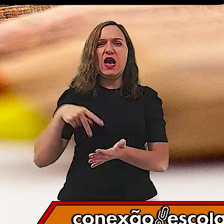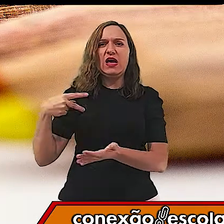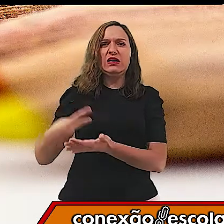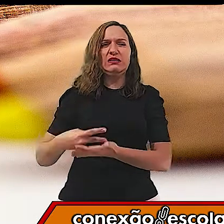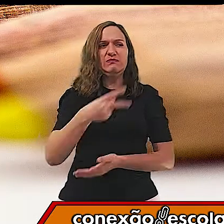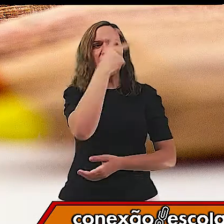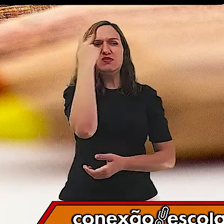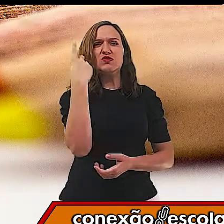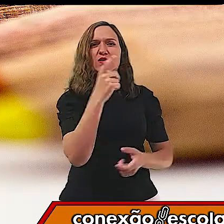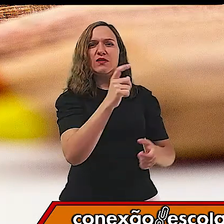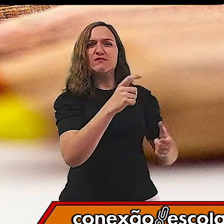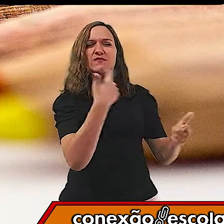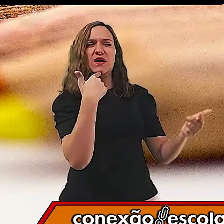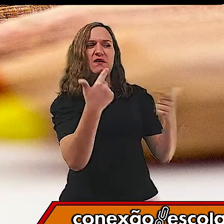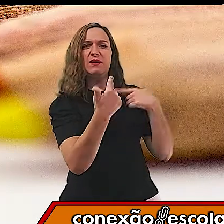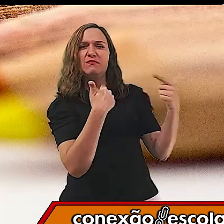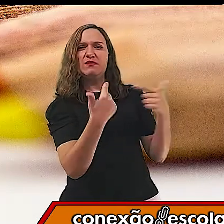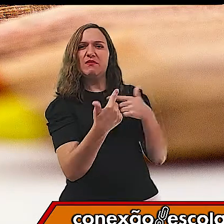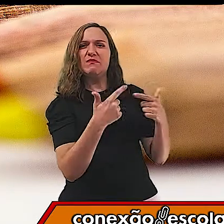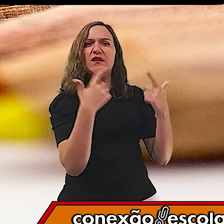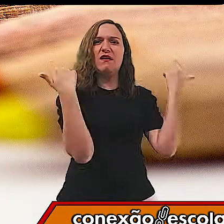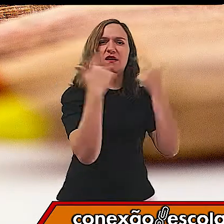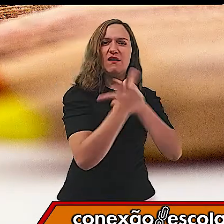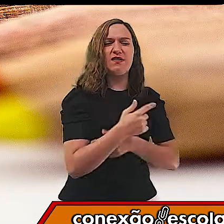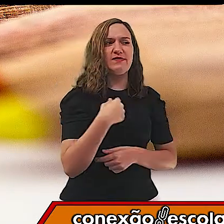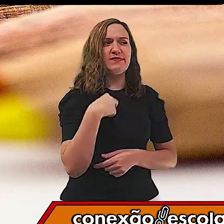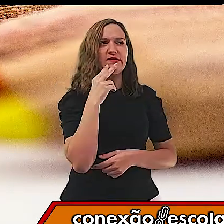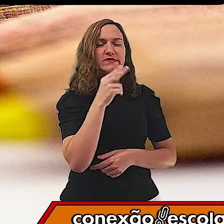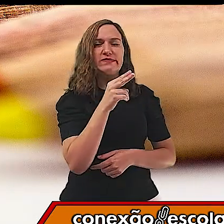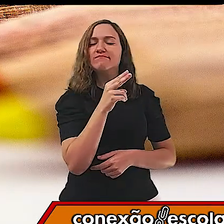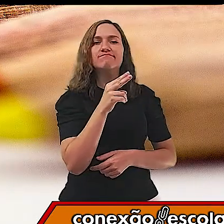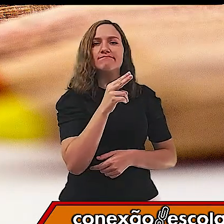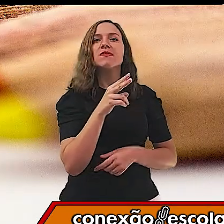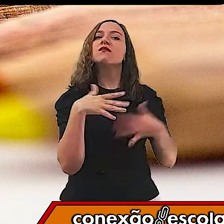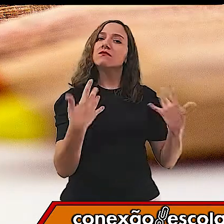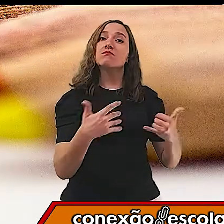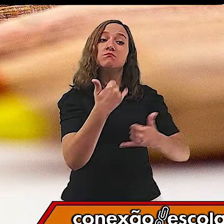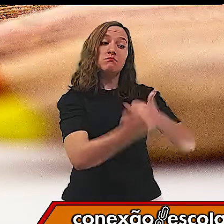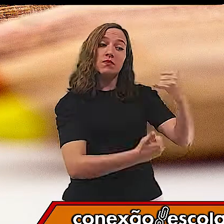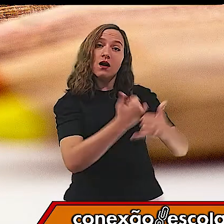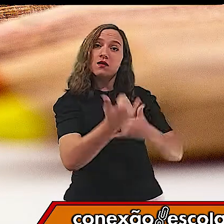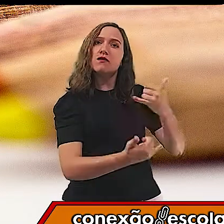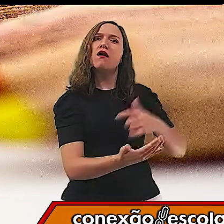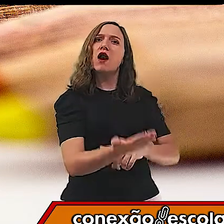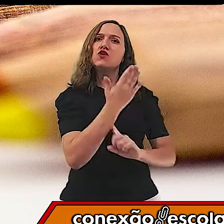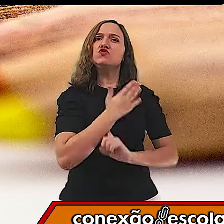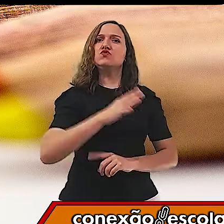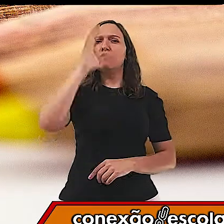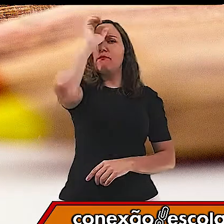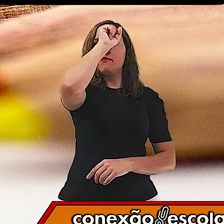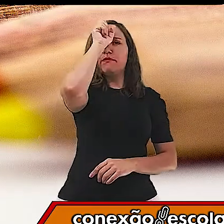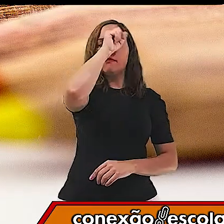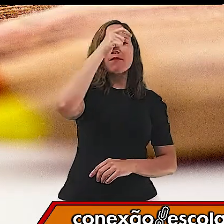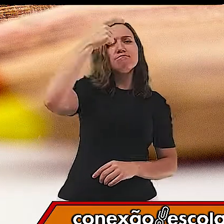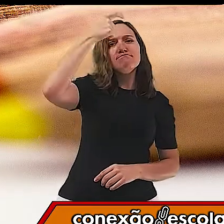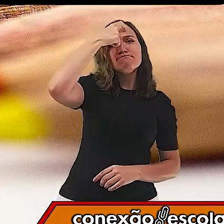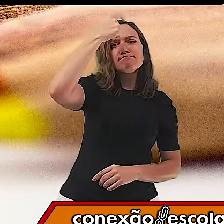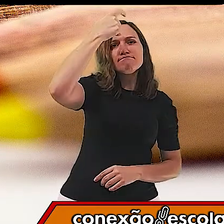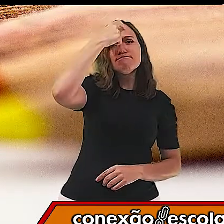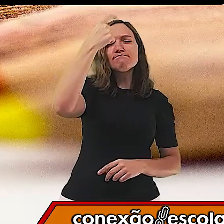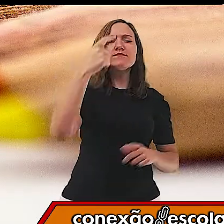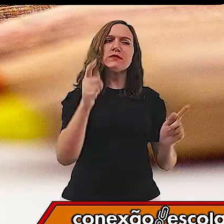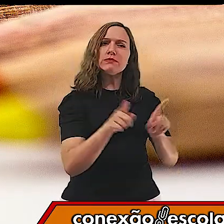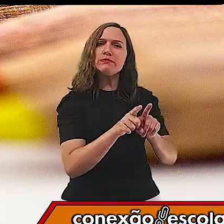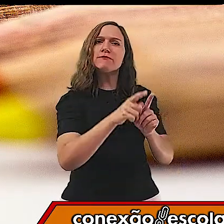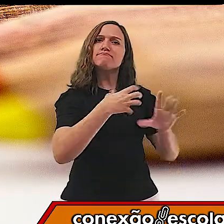pessoas começassem a sorrir de você? Não. Então na brincadeira, você aprende a estar no lugar do outro. Aprende